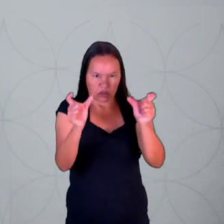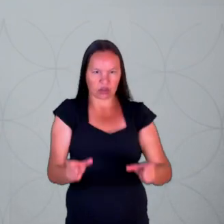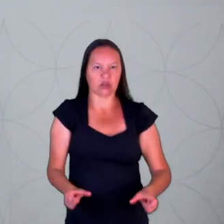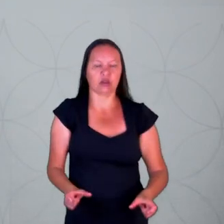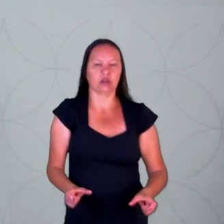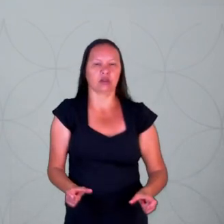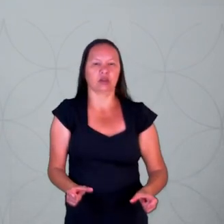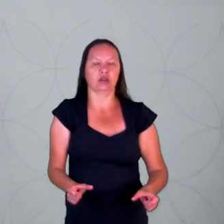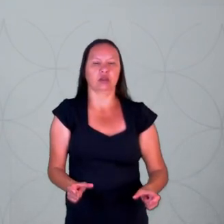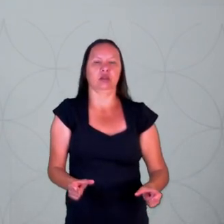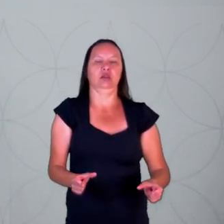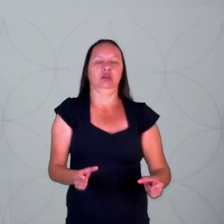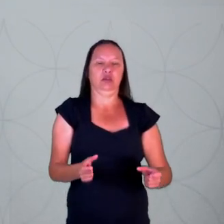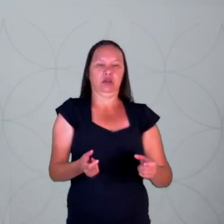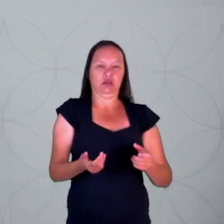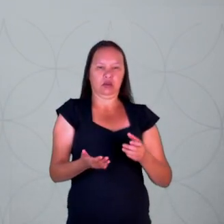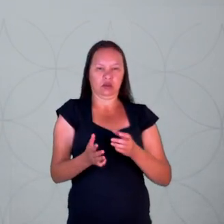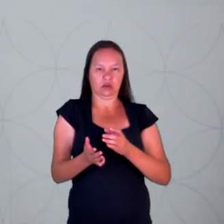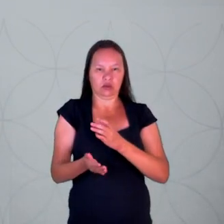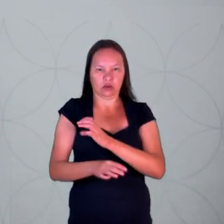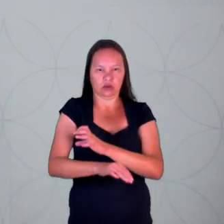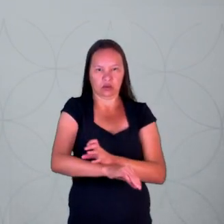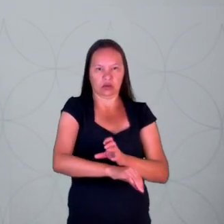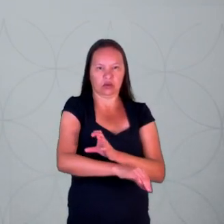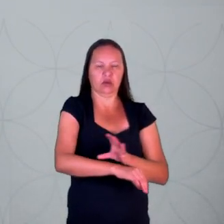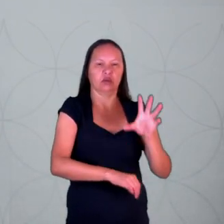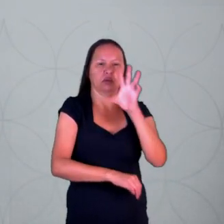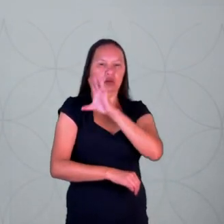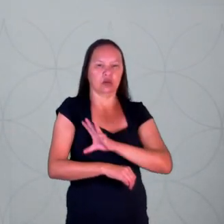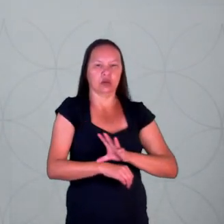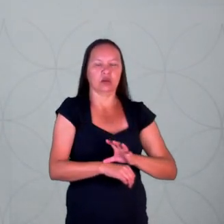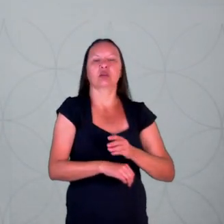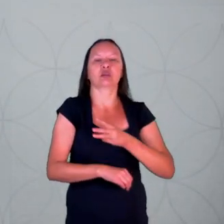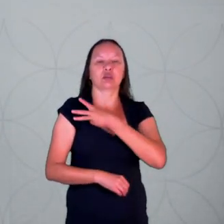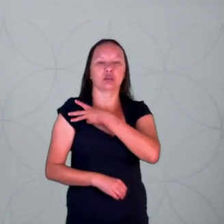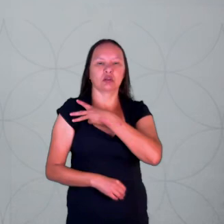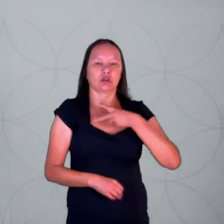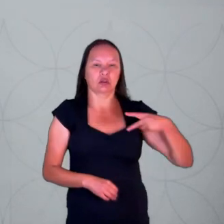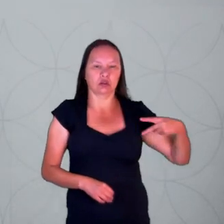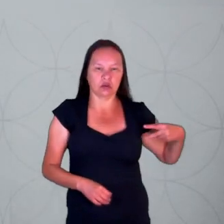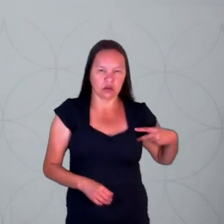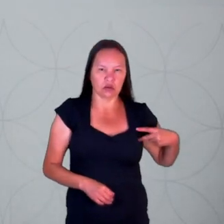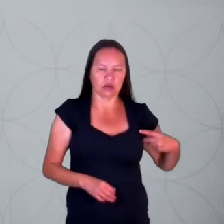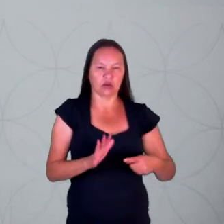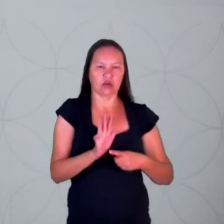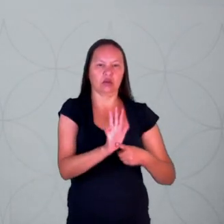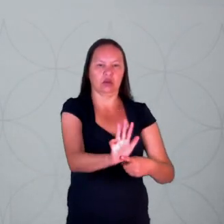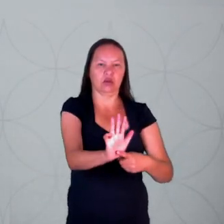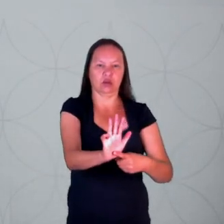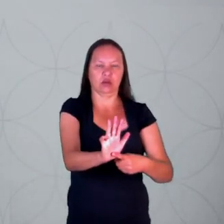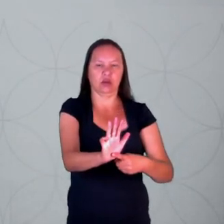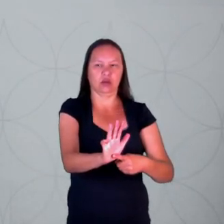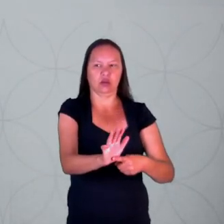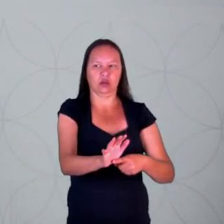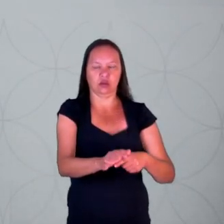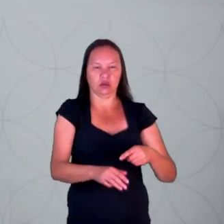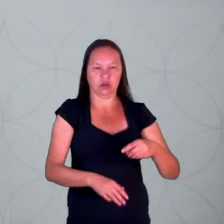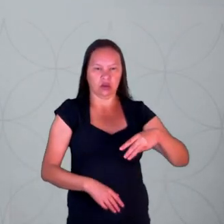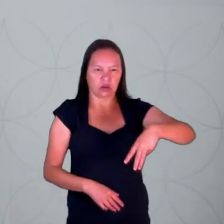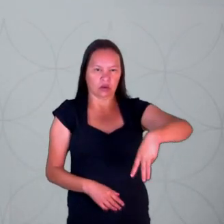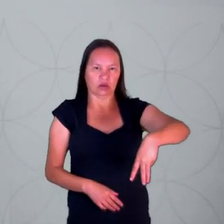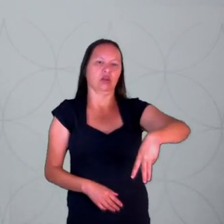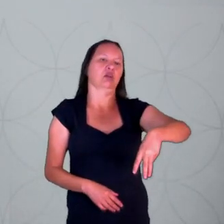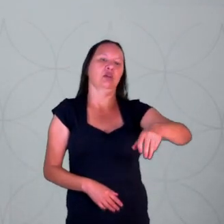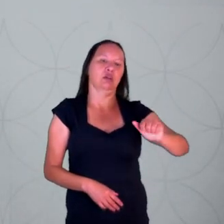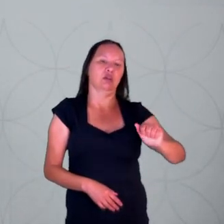a membra auxiliar da corregedoria Nacional do Ministério Público nesse ato representando o corregedor Nacional D Maria da